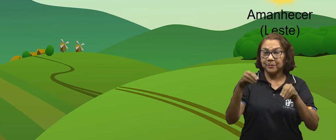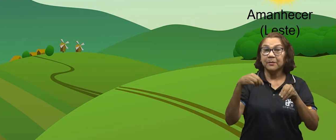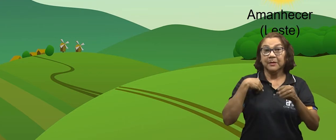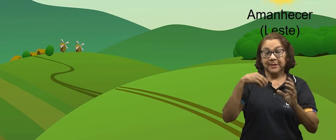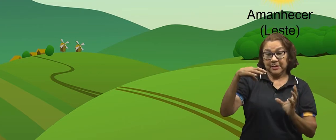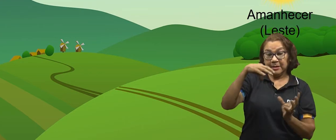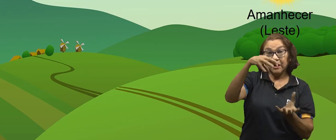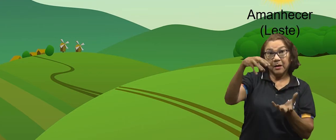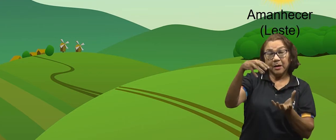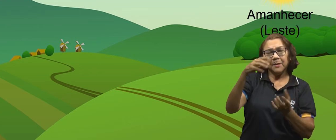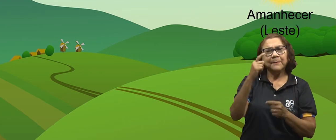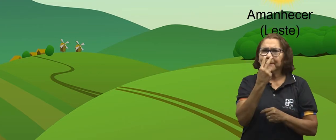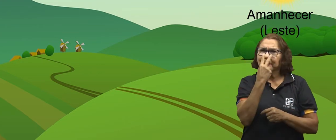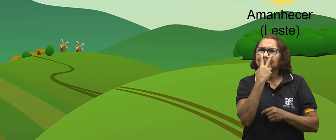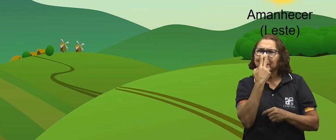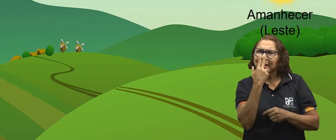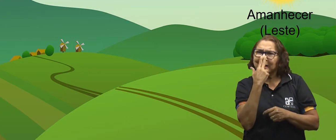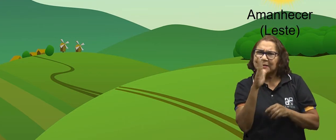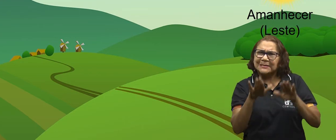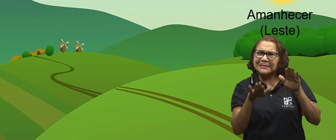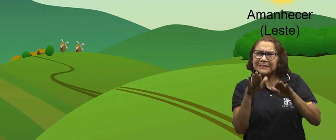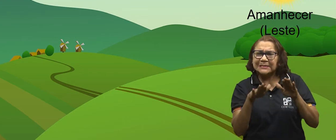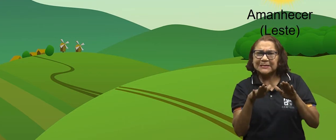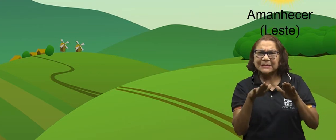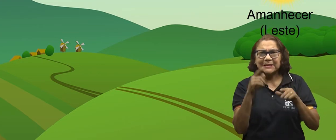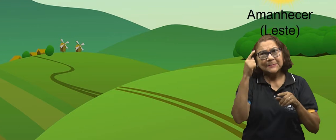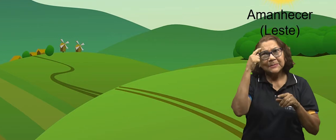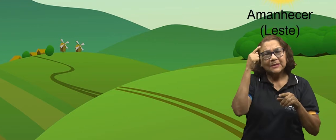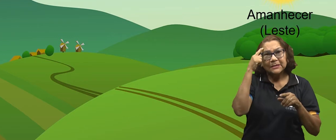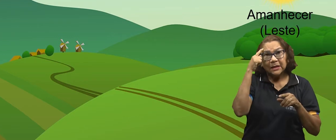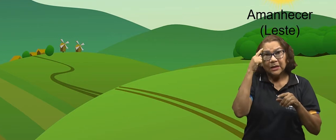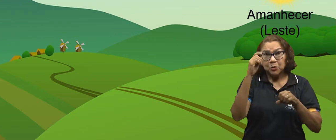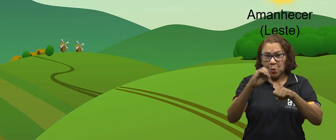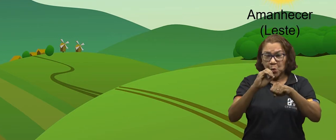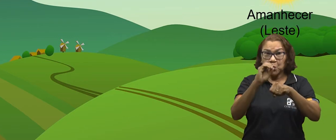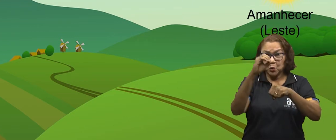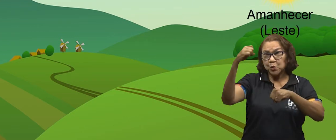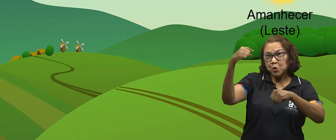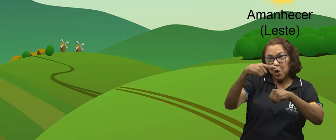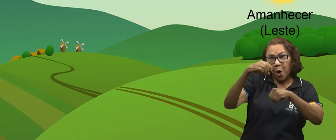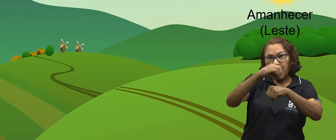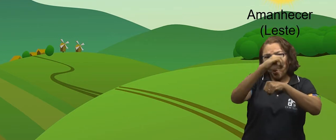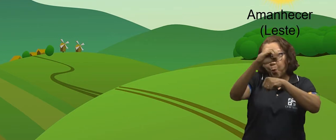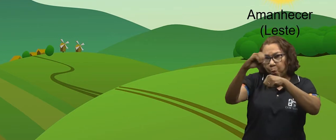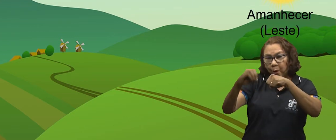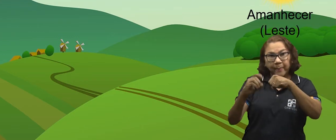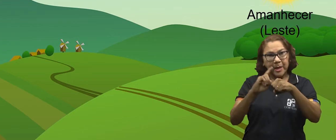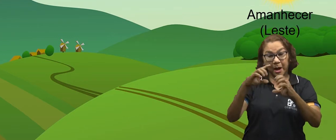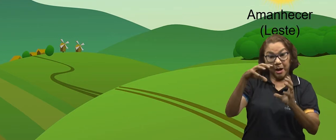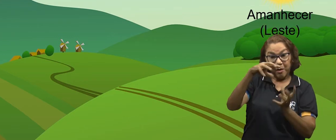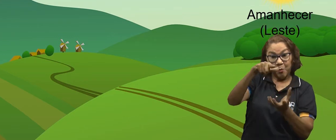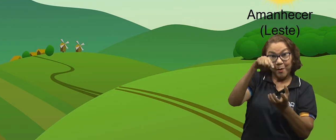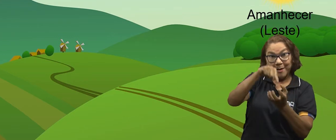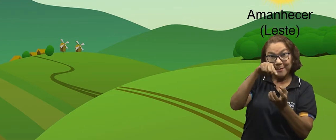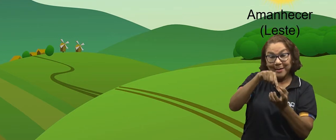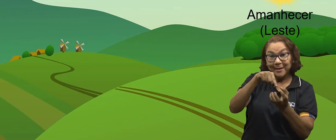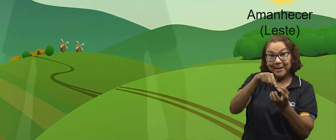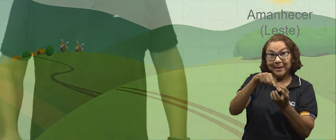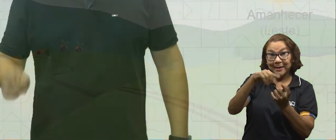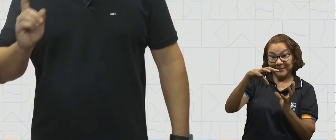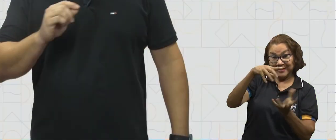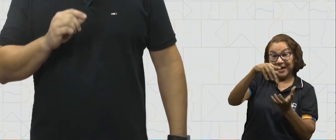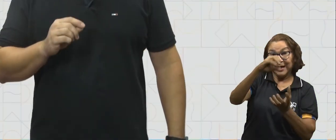mesma direção e se opõe no lado oposto. O movimento que observamos diariamente o Sol realizar no céu é chamado